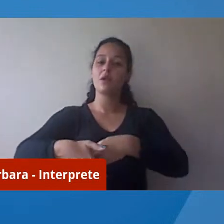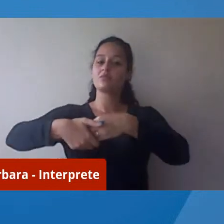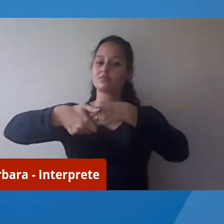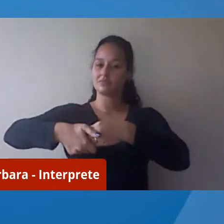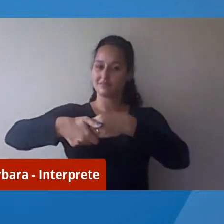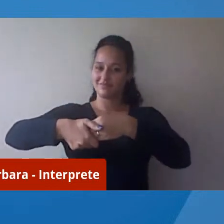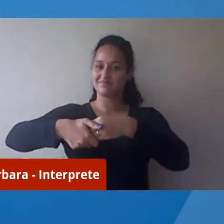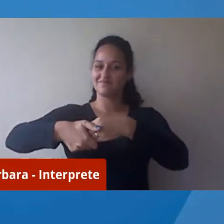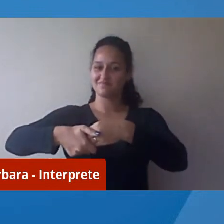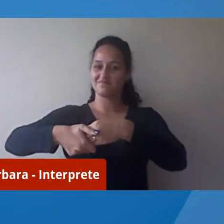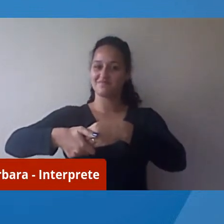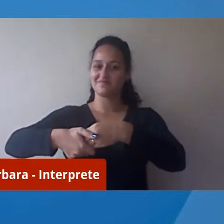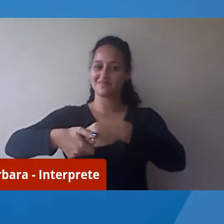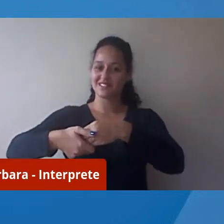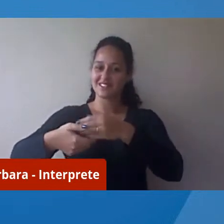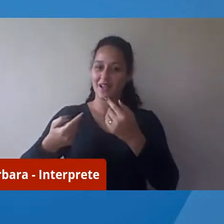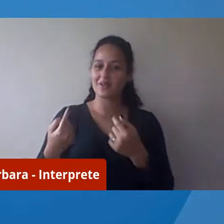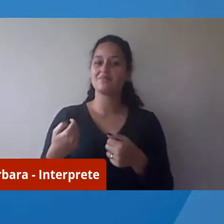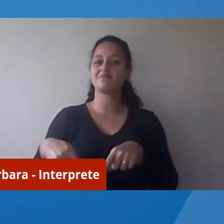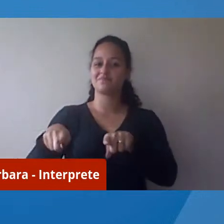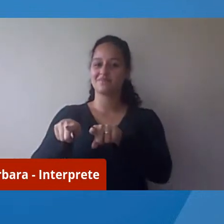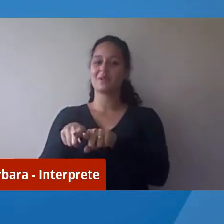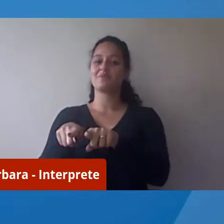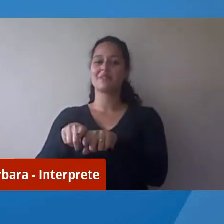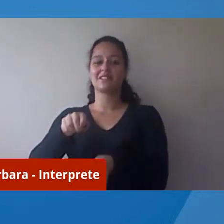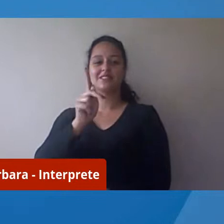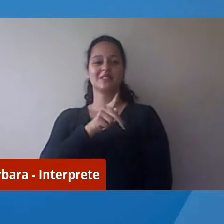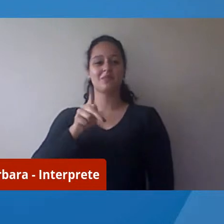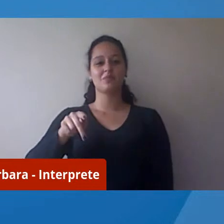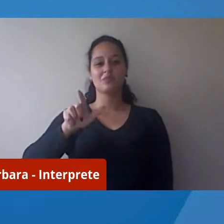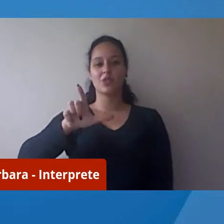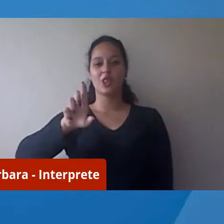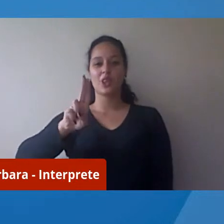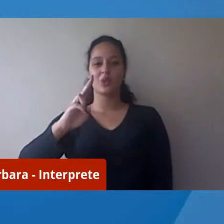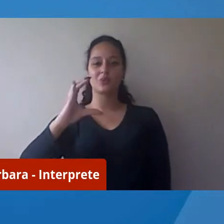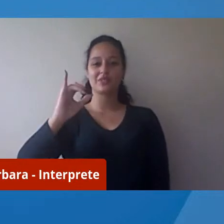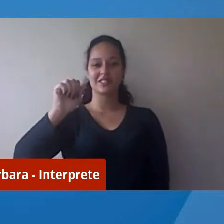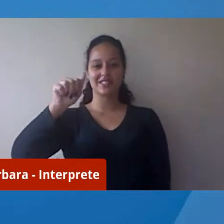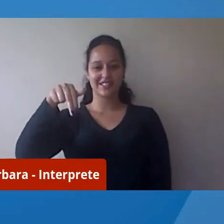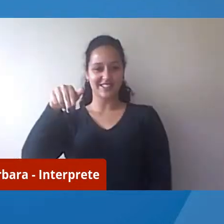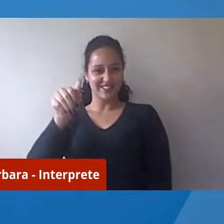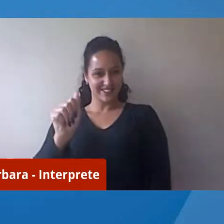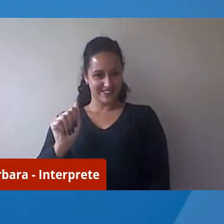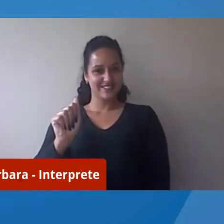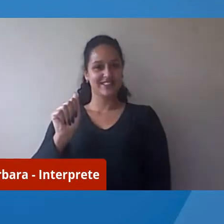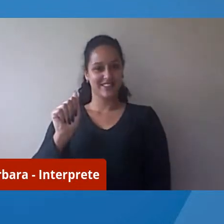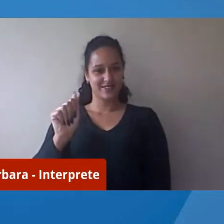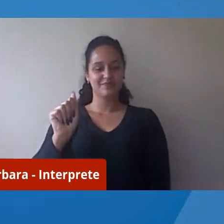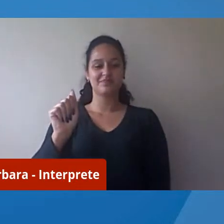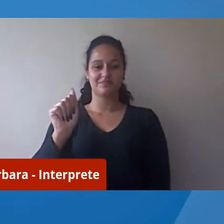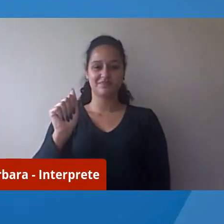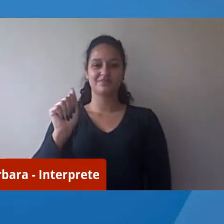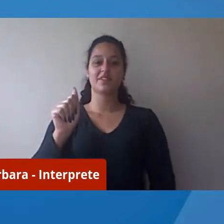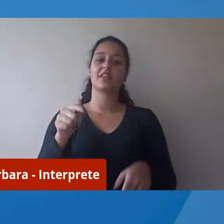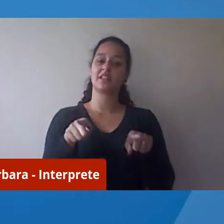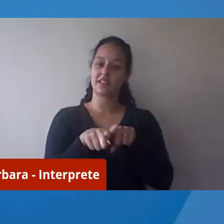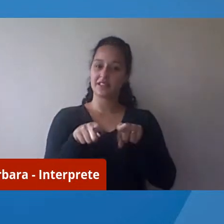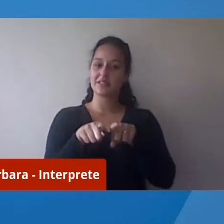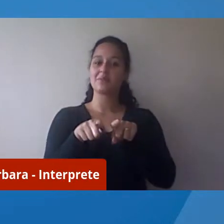meio de quem eu cumprimento também aos queridos companheiros militantes